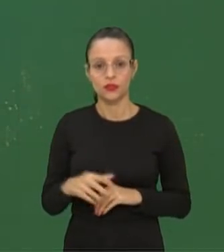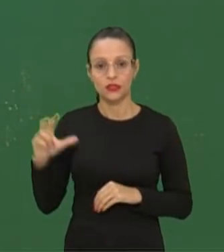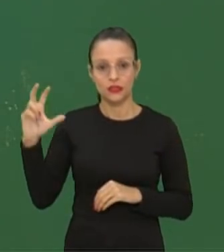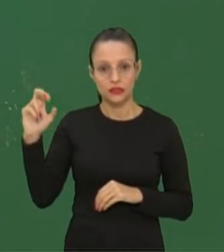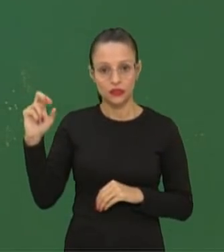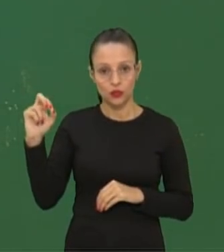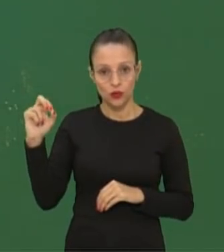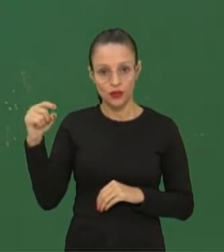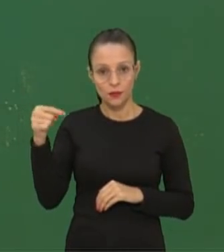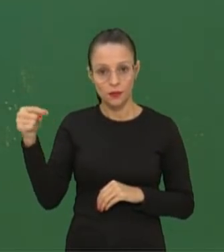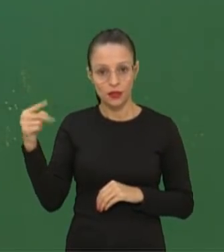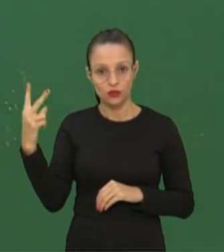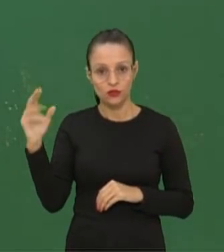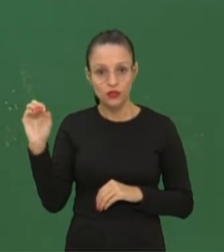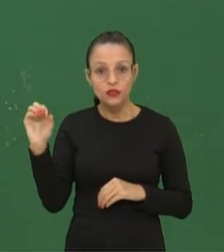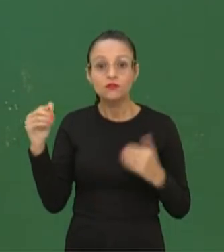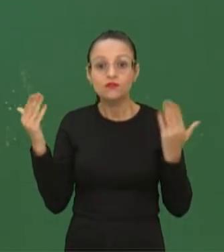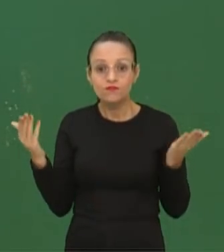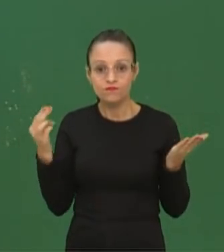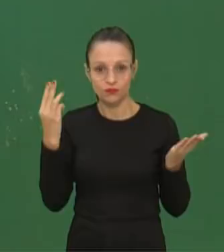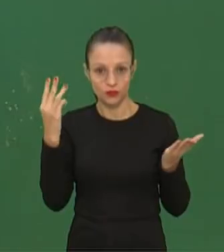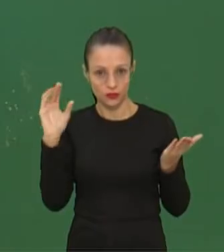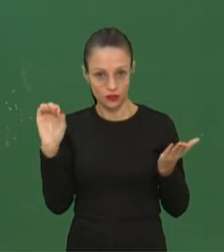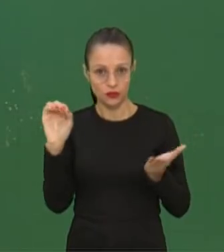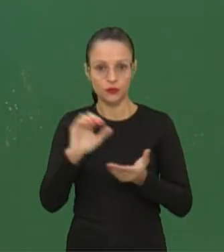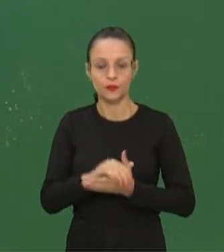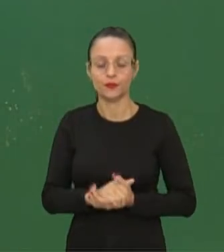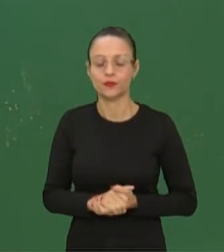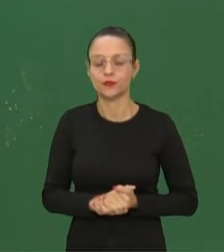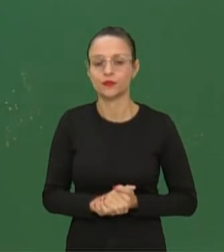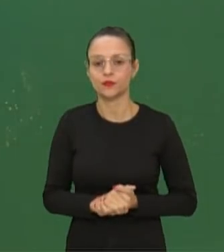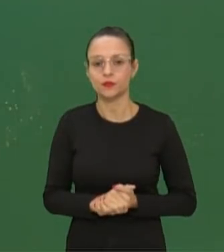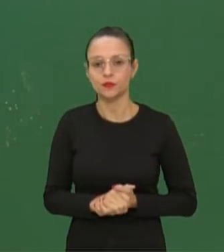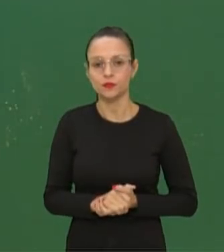50 menos 20 dá quanto? Dá 30.